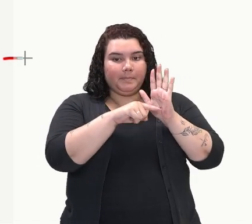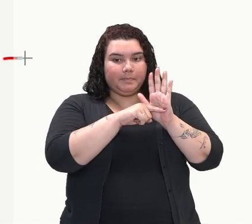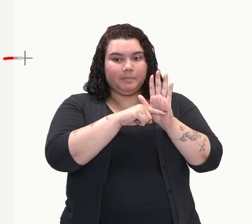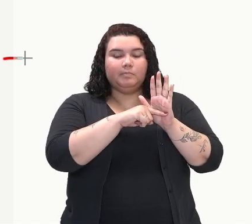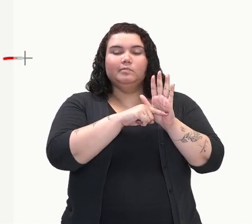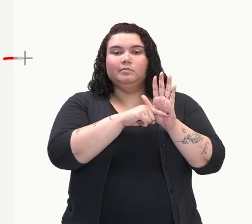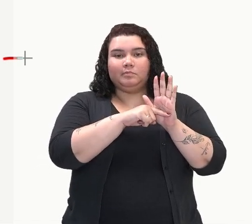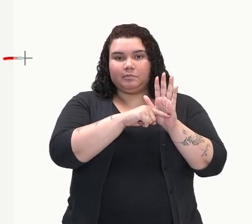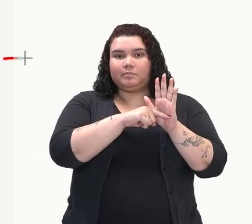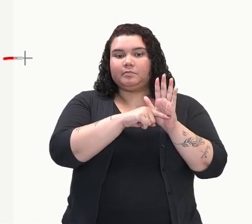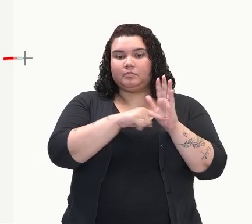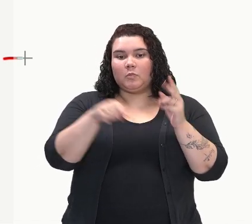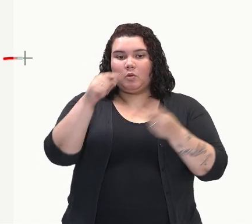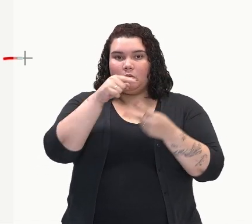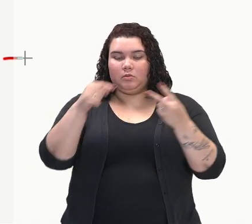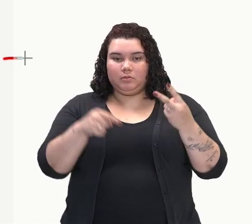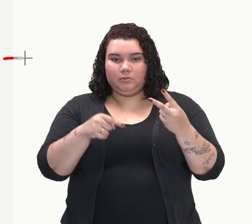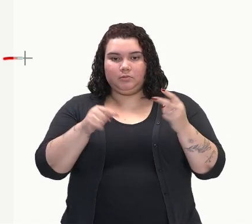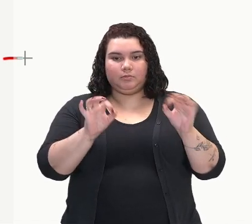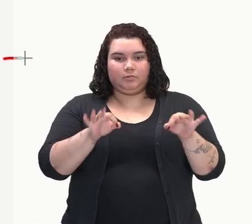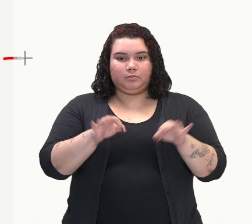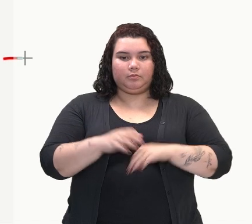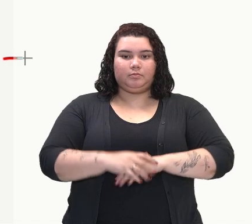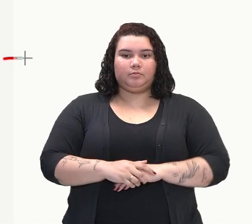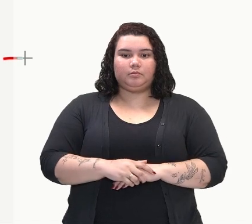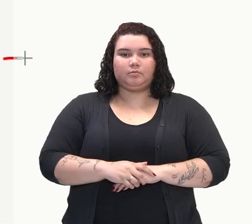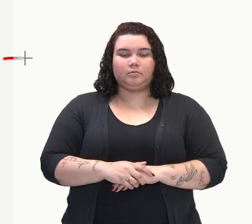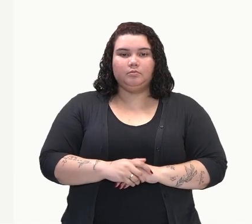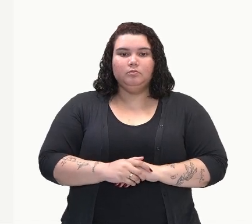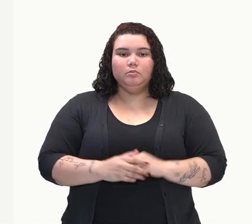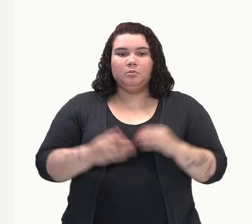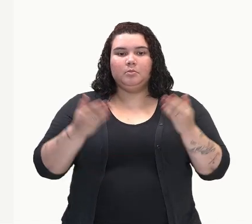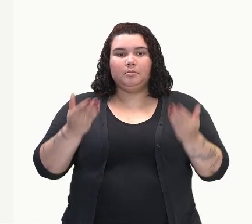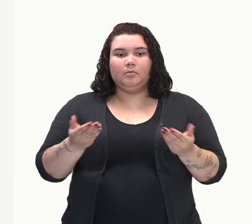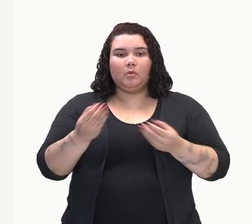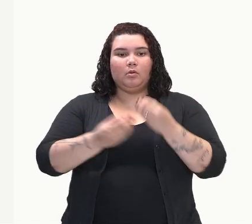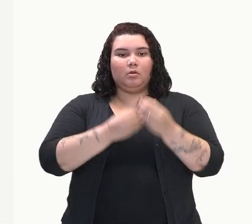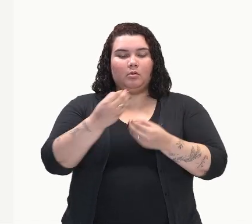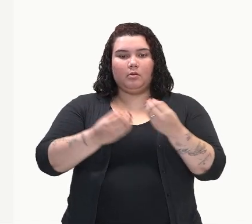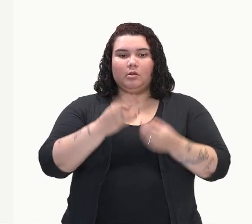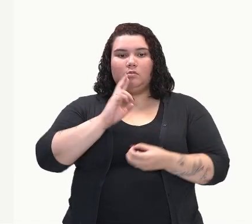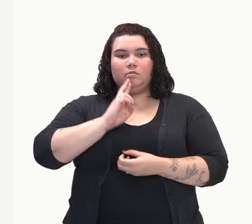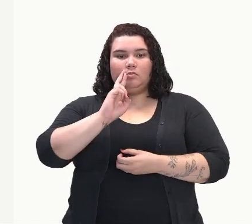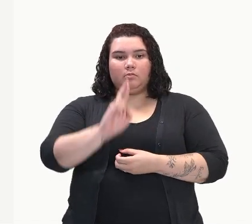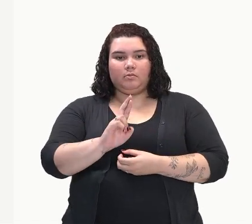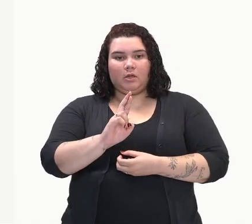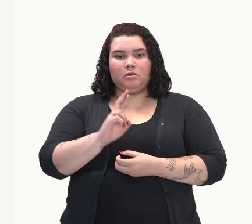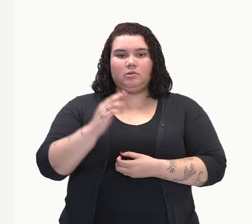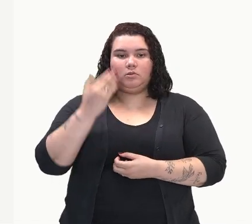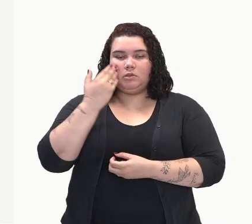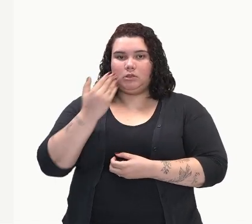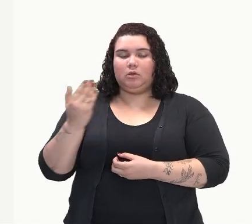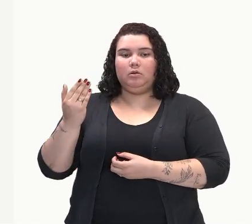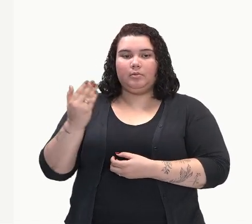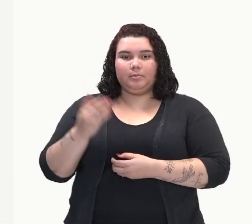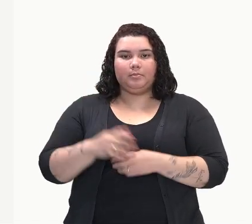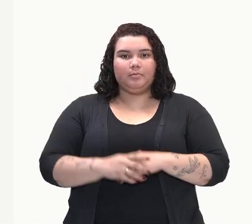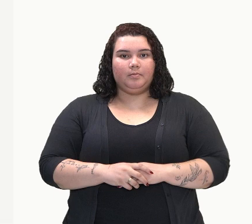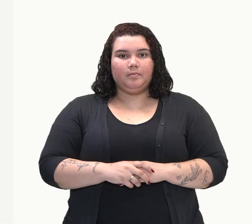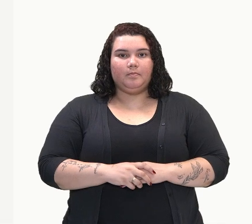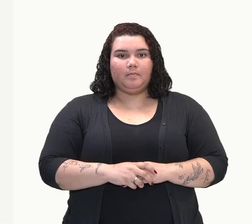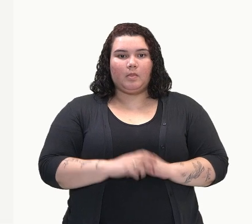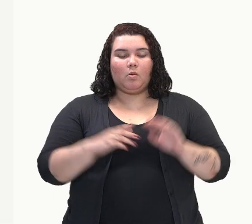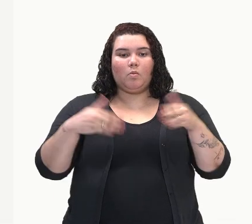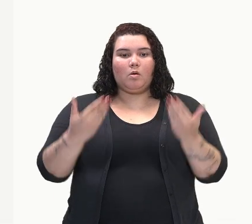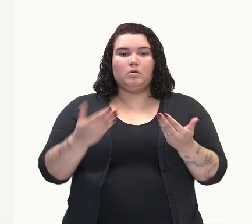subtração dessas forças, né? E aí eu vou calcular essa força resultante e eu vou marcar aqui qual é a opção correta,